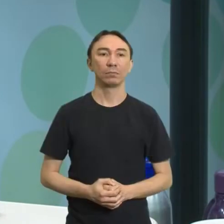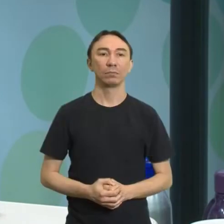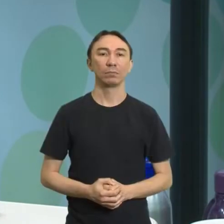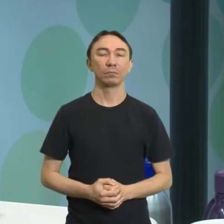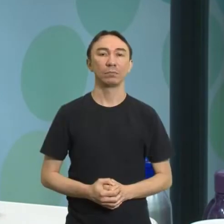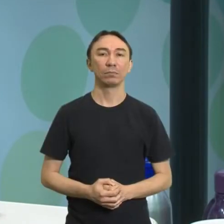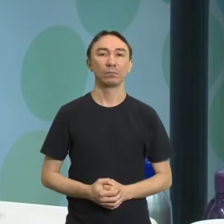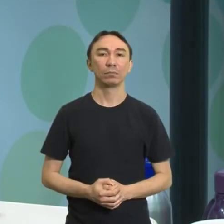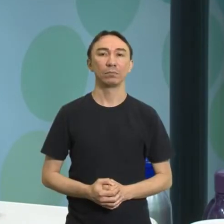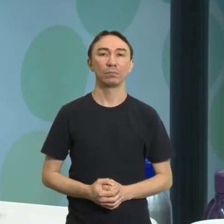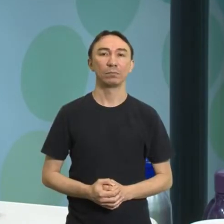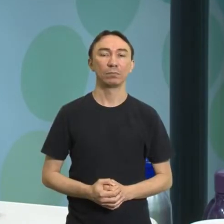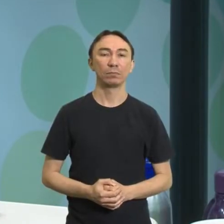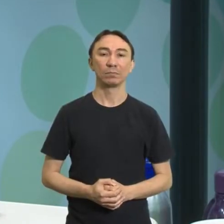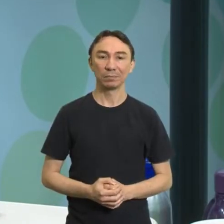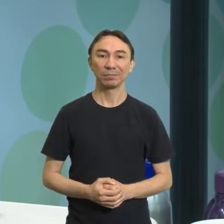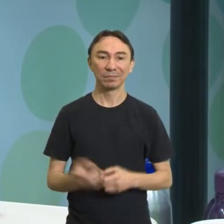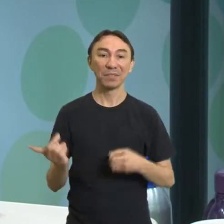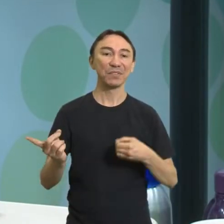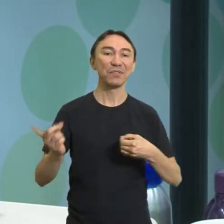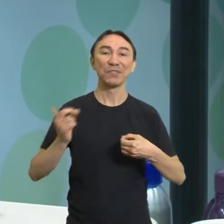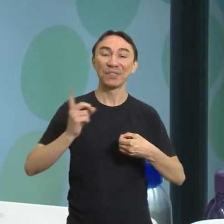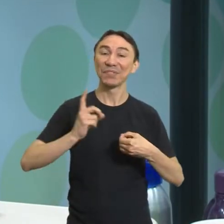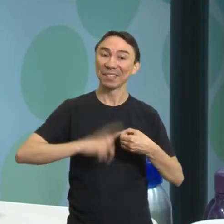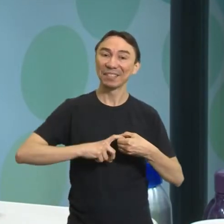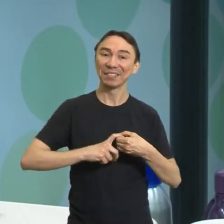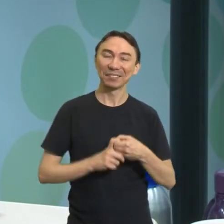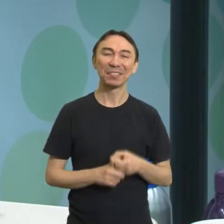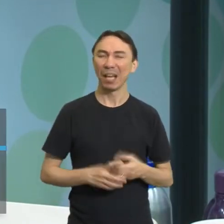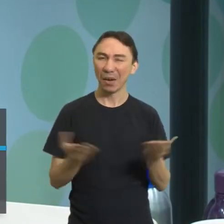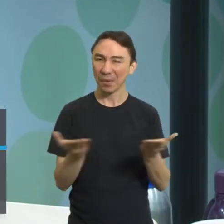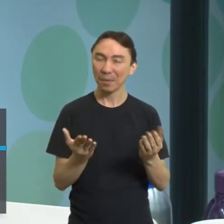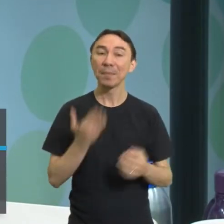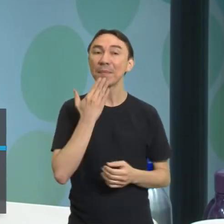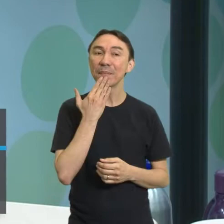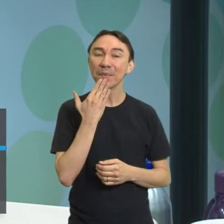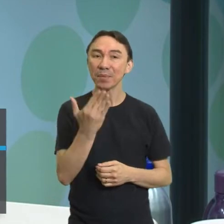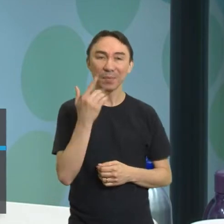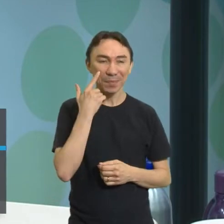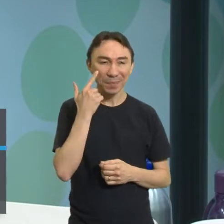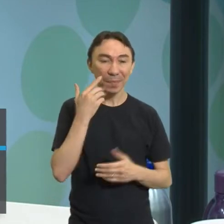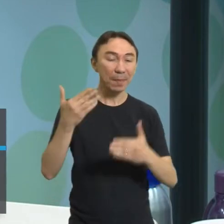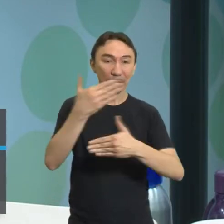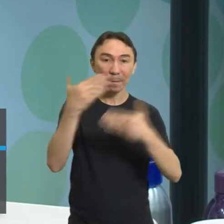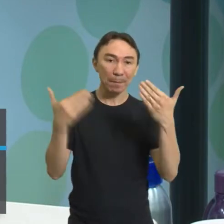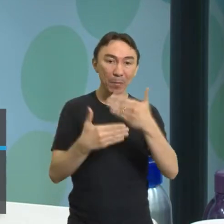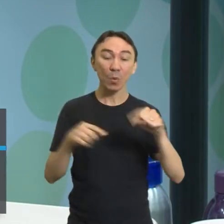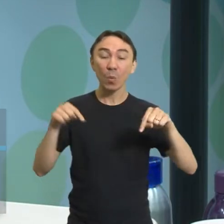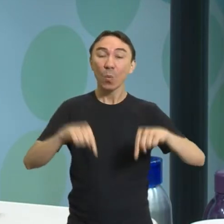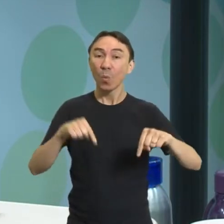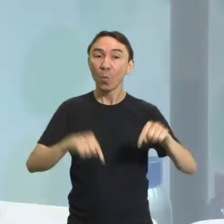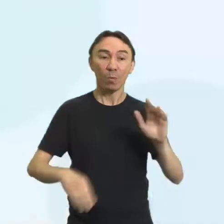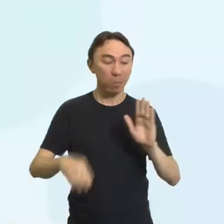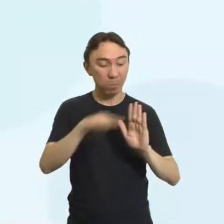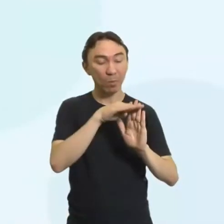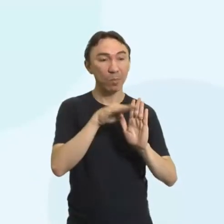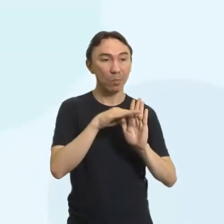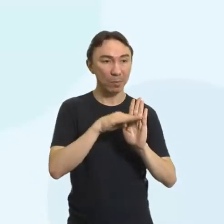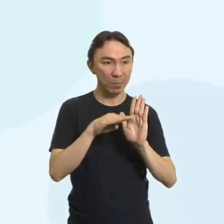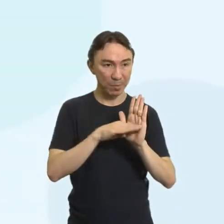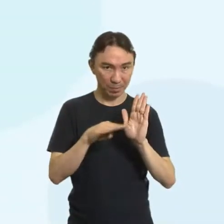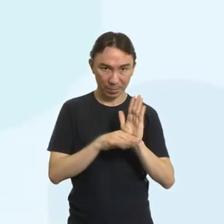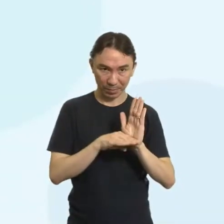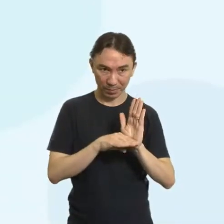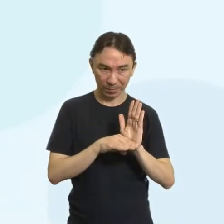Muito bem, retornamos. Eu gostaria de pedir agora o slide do nosso percurso de hoje. Então, quais serão os